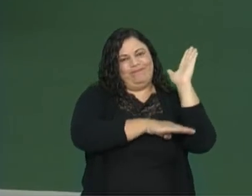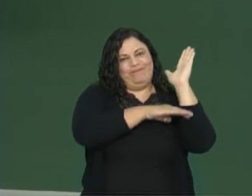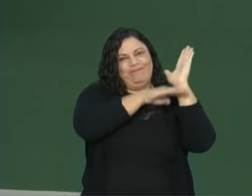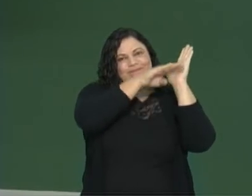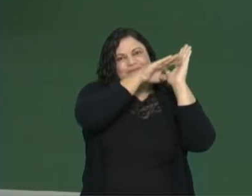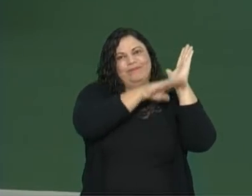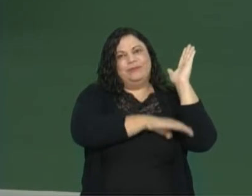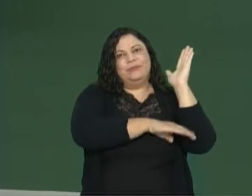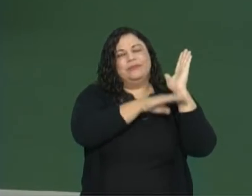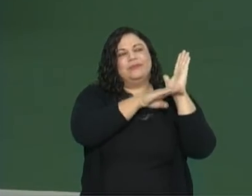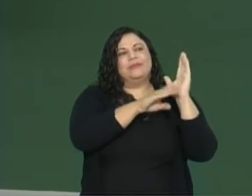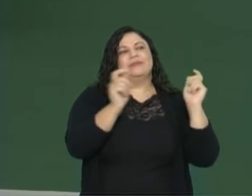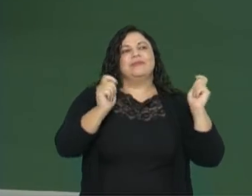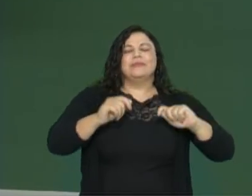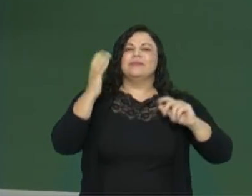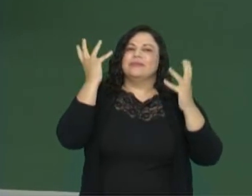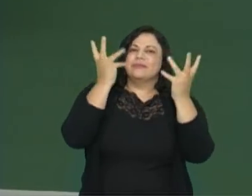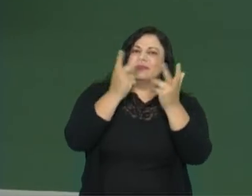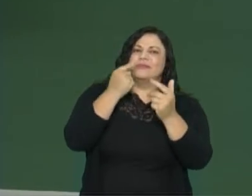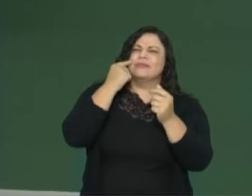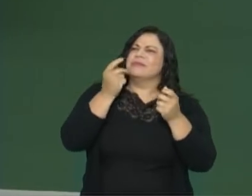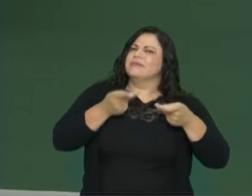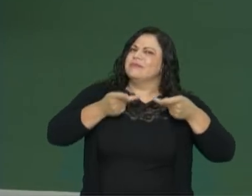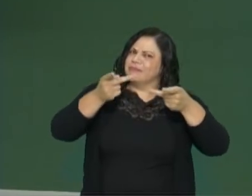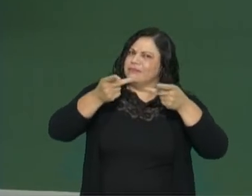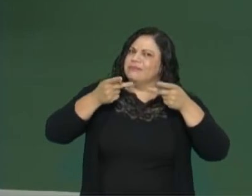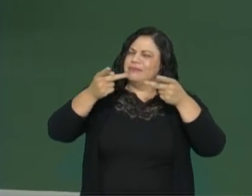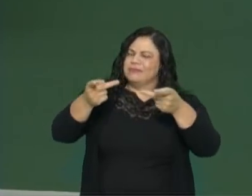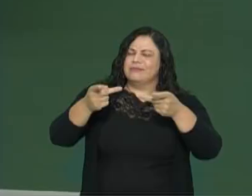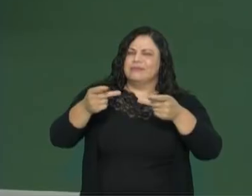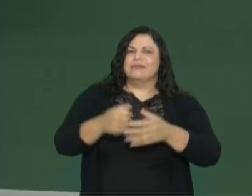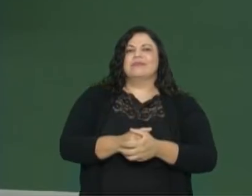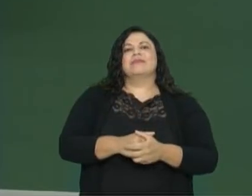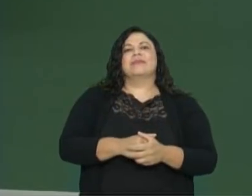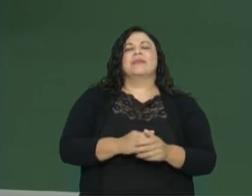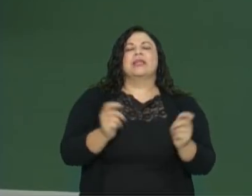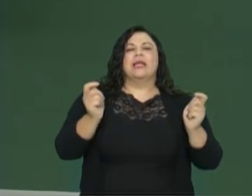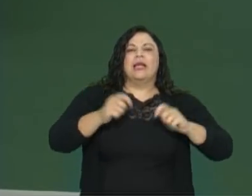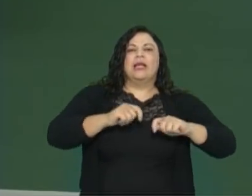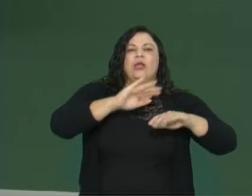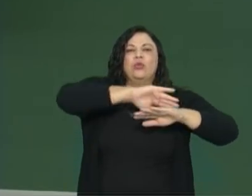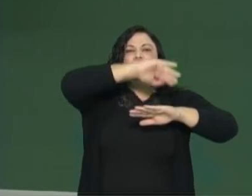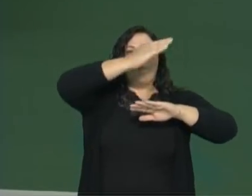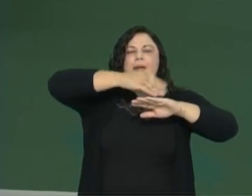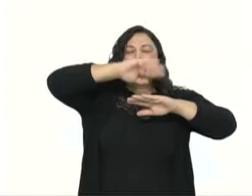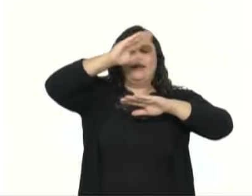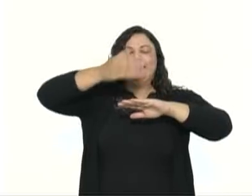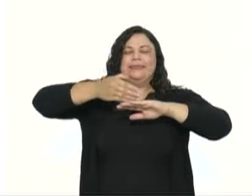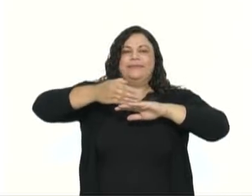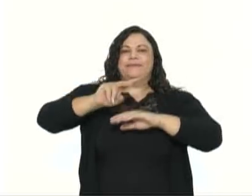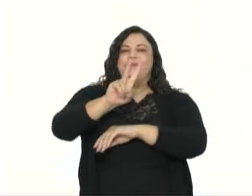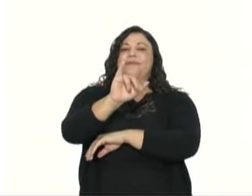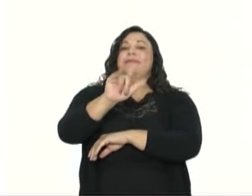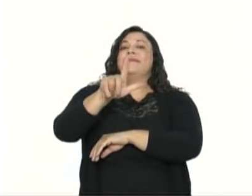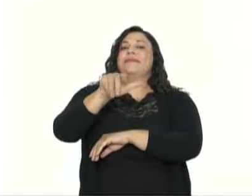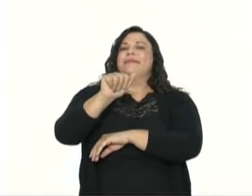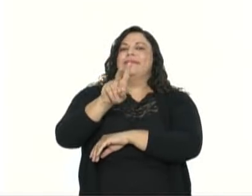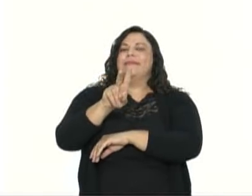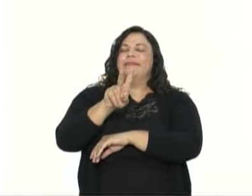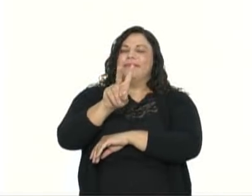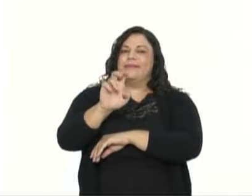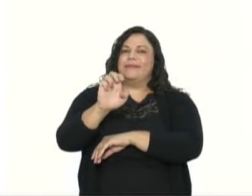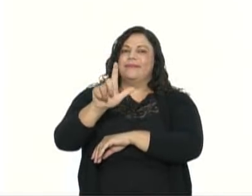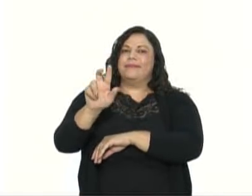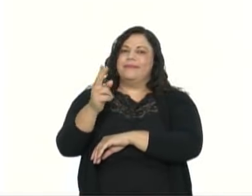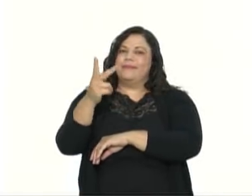fica próximo, fica dentro, né, do Parque Estadual de Vila Velha, fica próximo dos arenitos de Vila Velha, muito